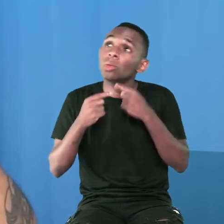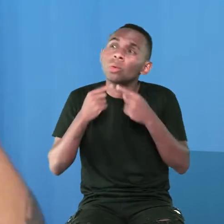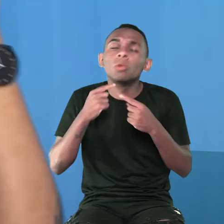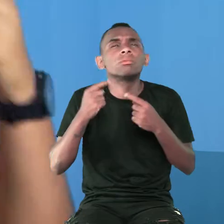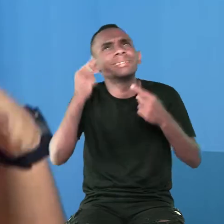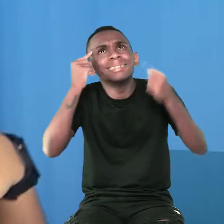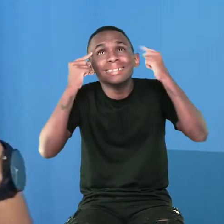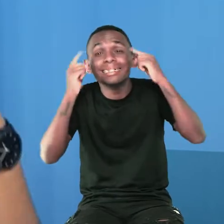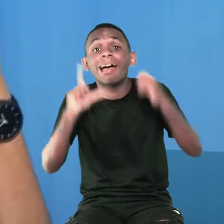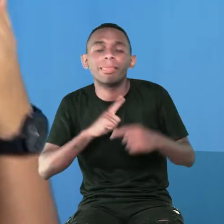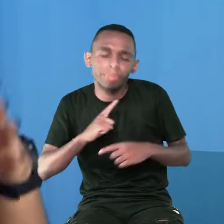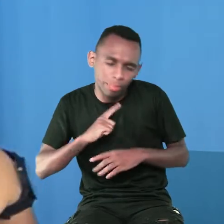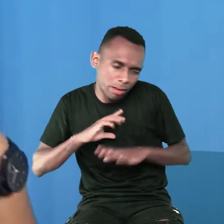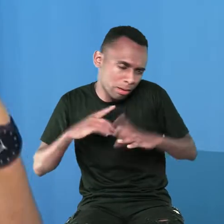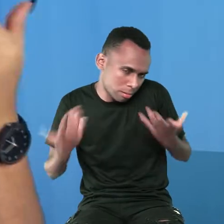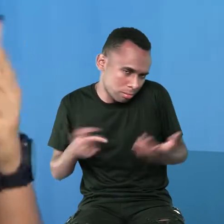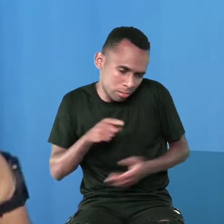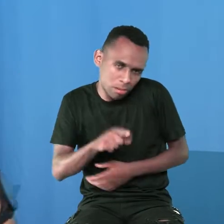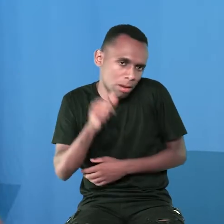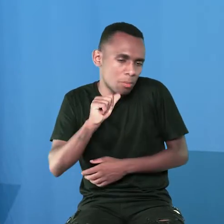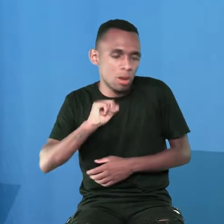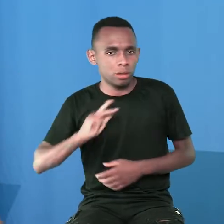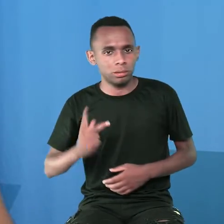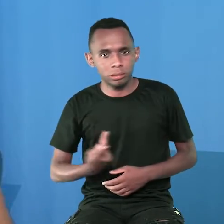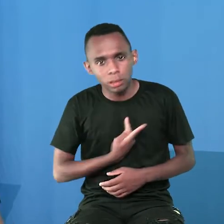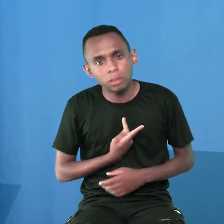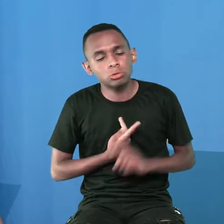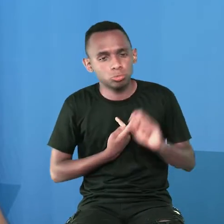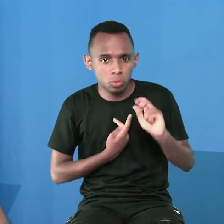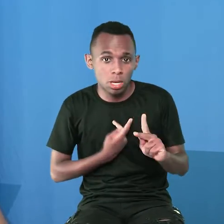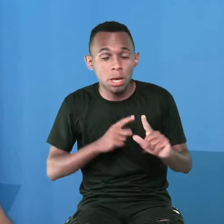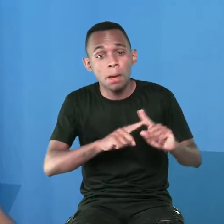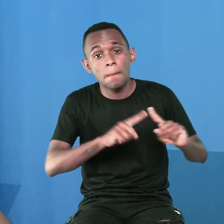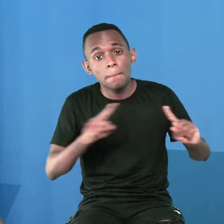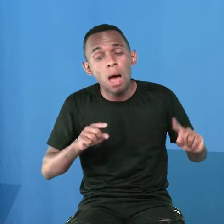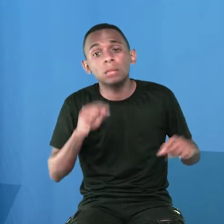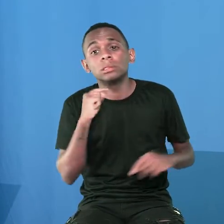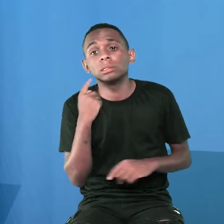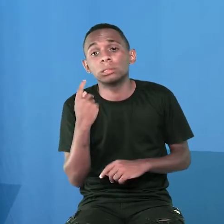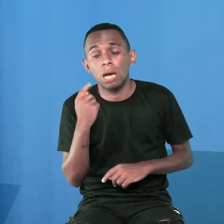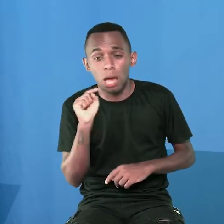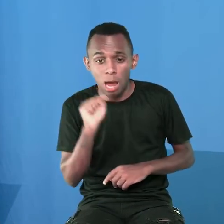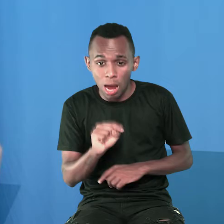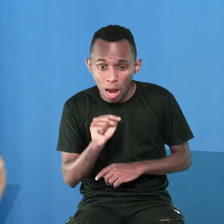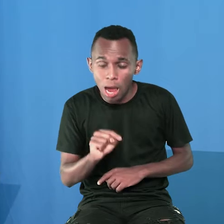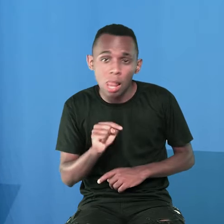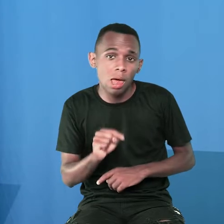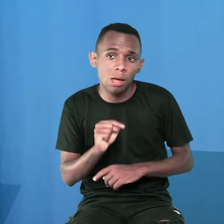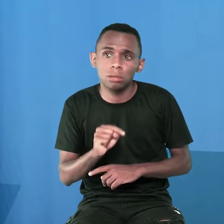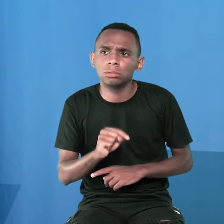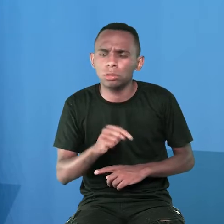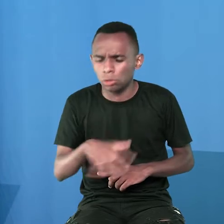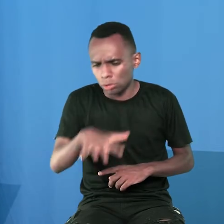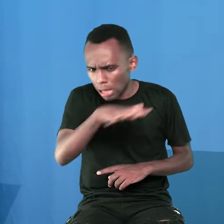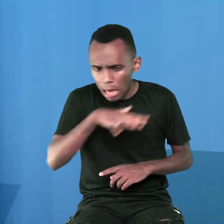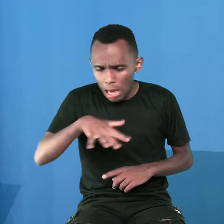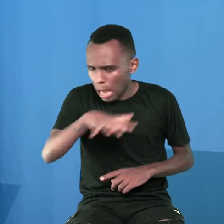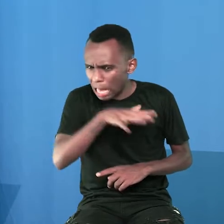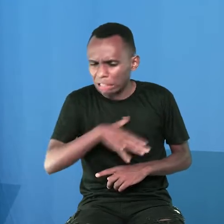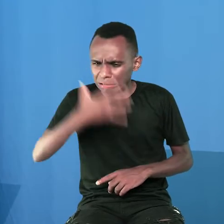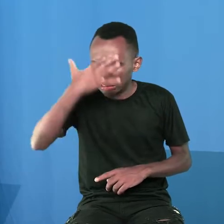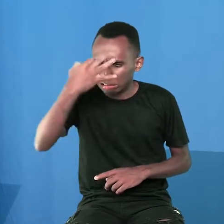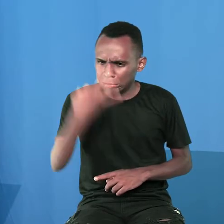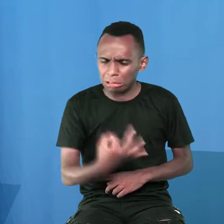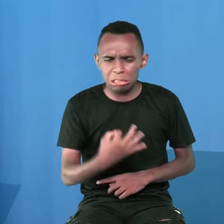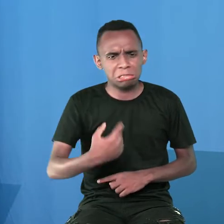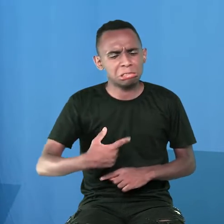dela, né, enquanto mulher transexual, mas ela, no âmago dela, ela tem muita certeza, ela é